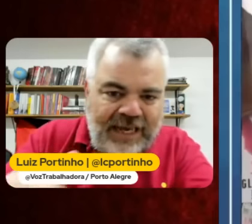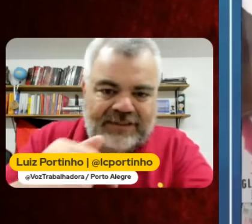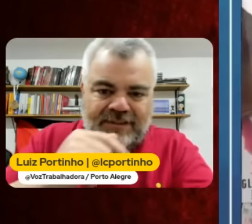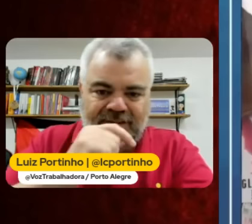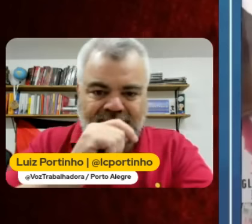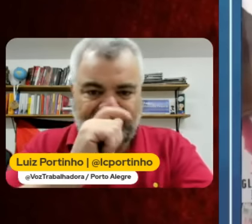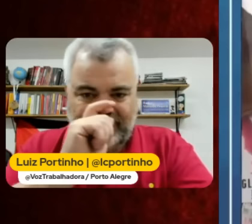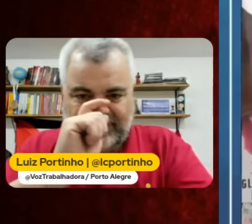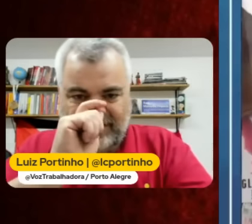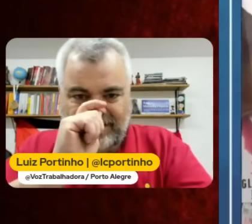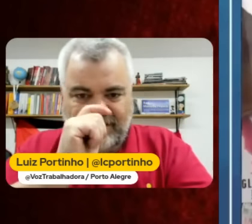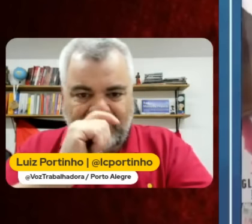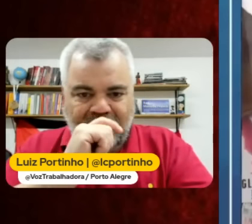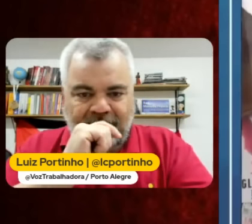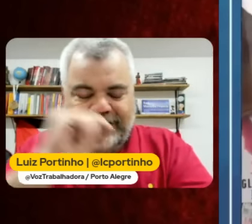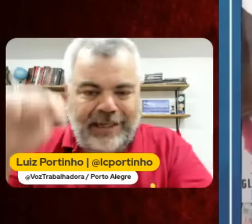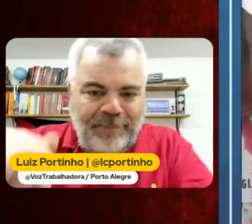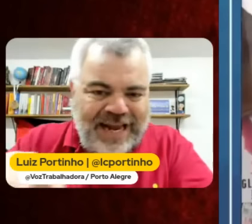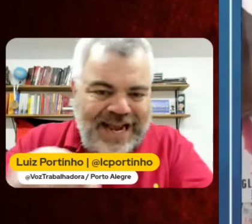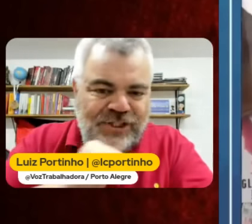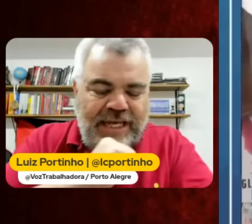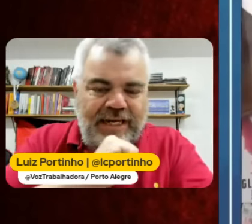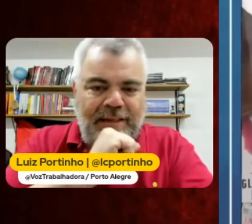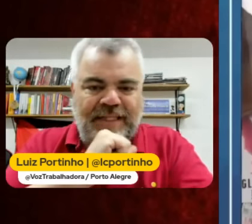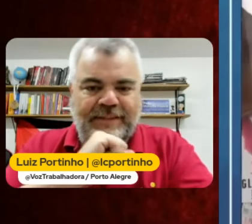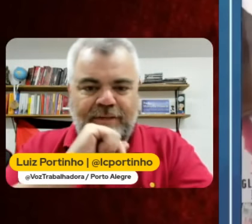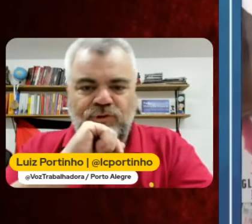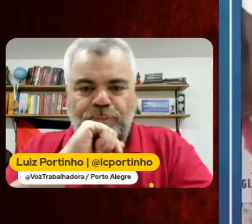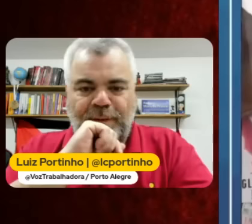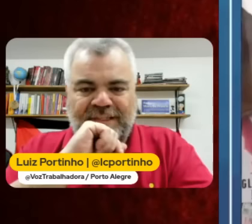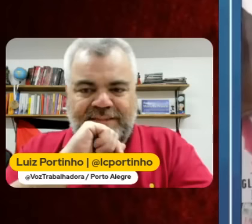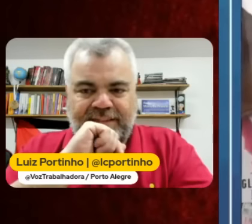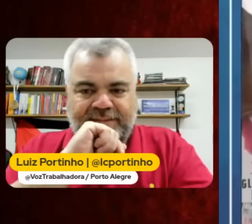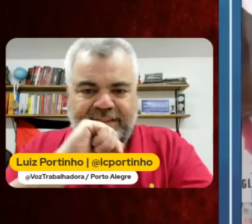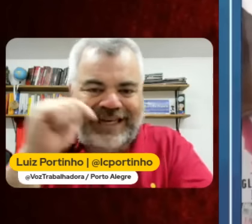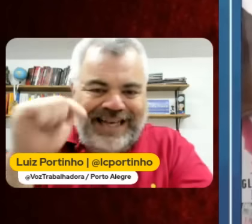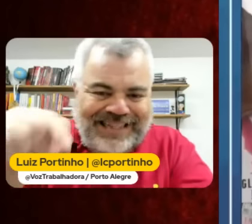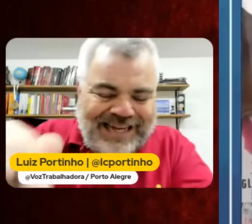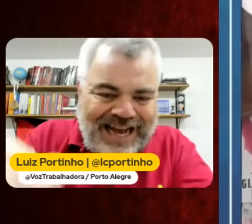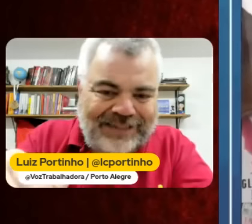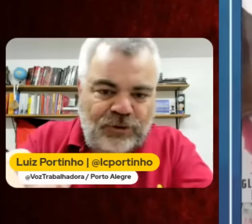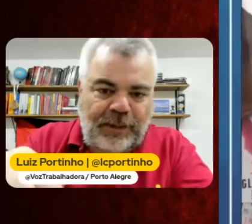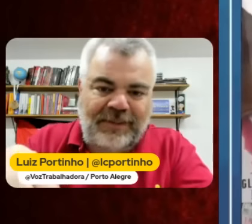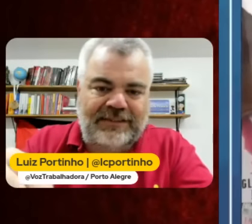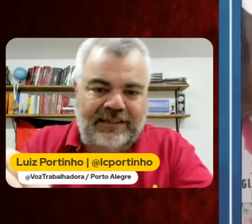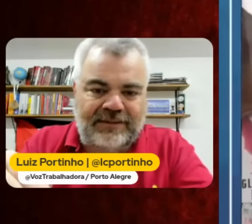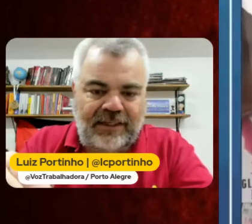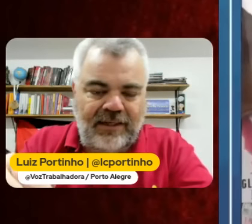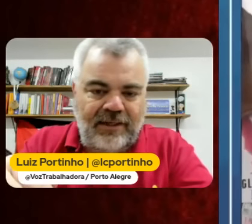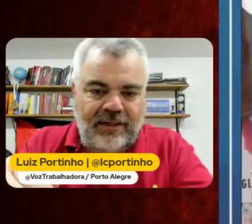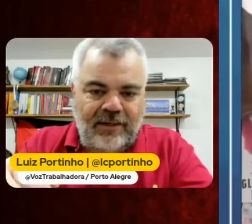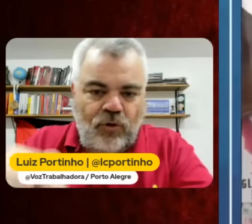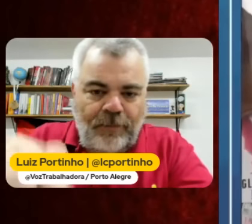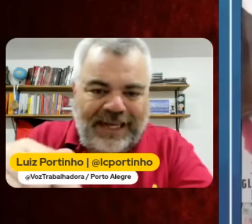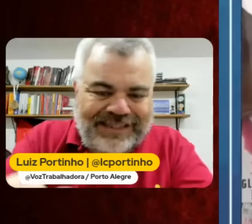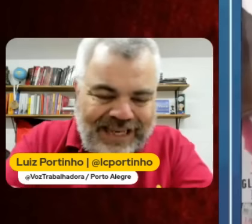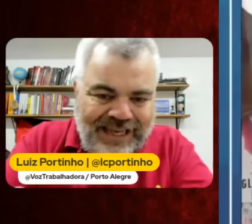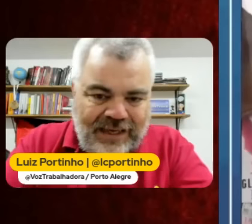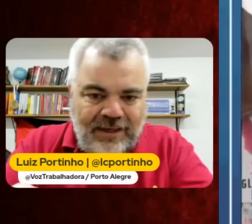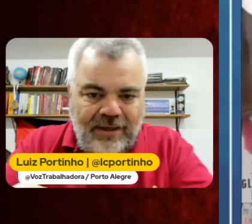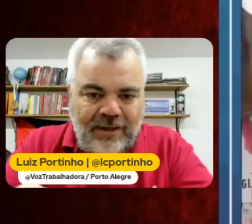vez mais tem que parar de querer debater com supremacista tem que atacar supremacista